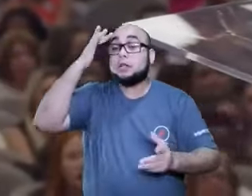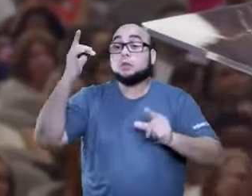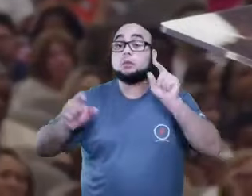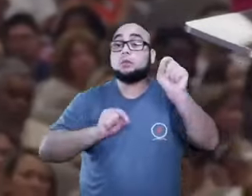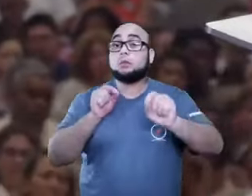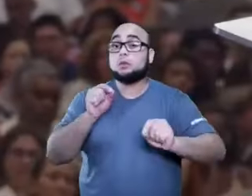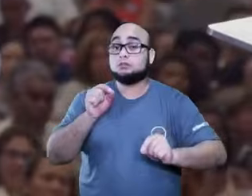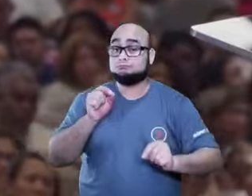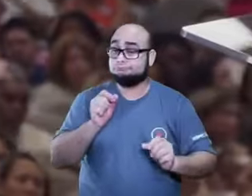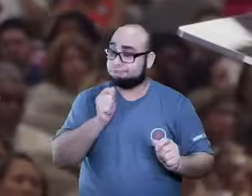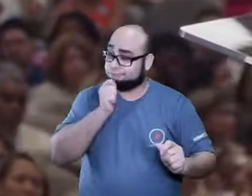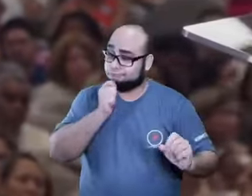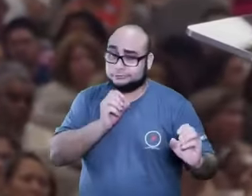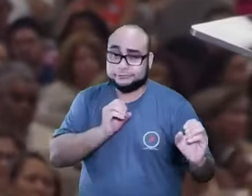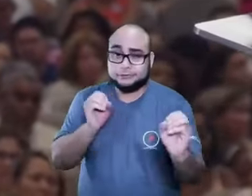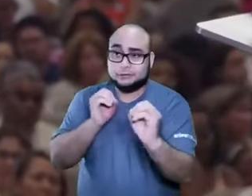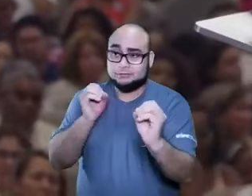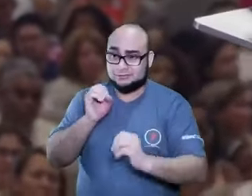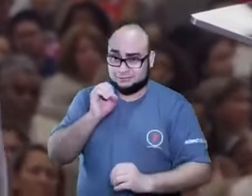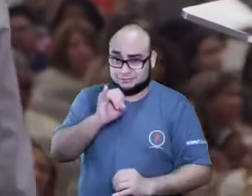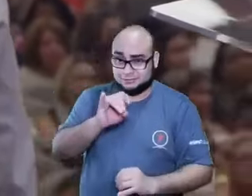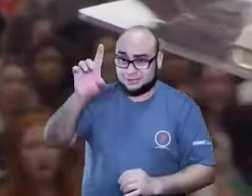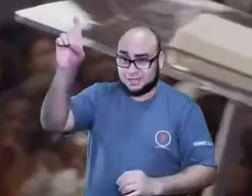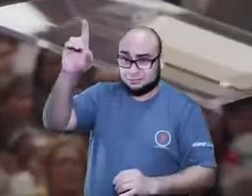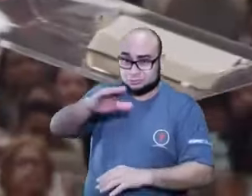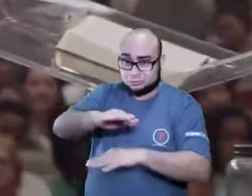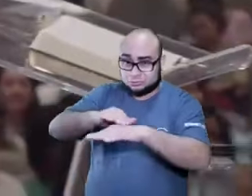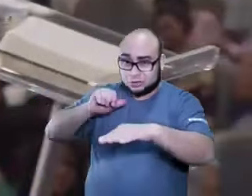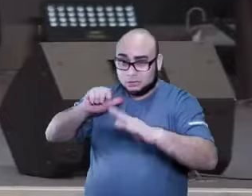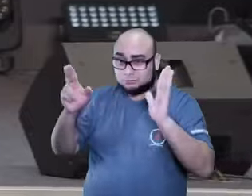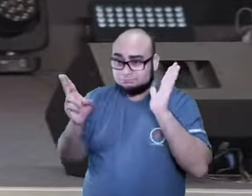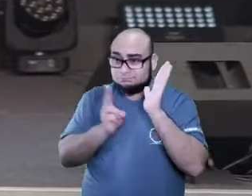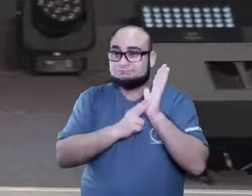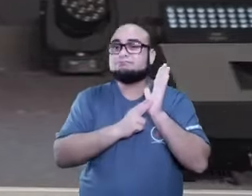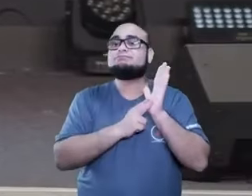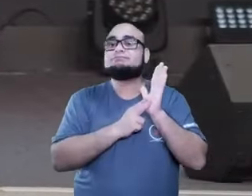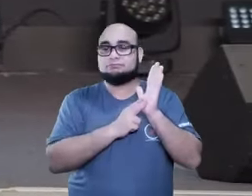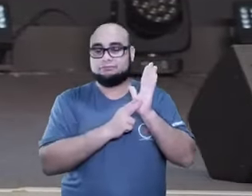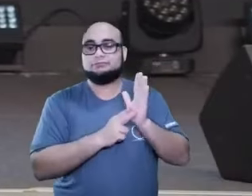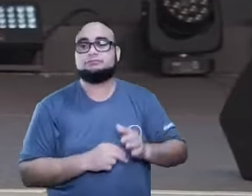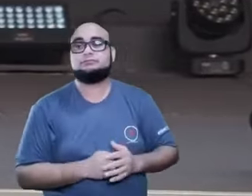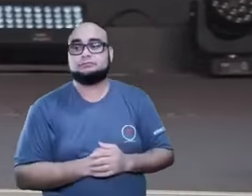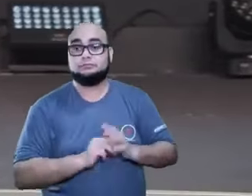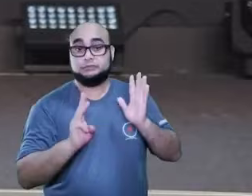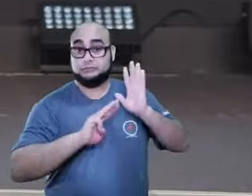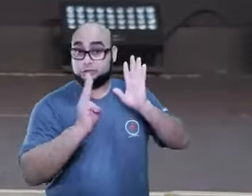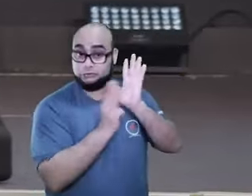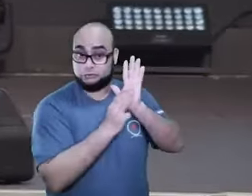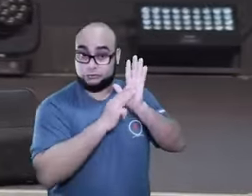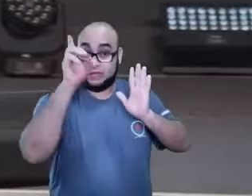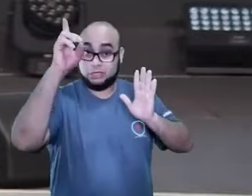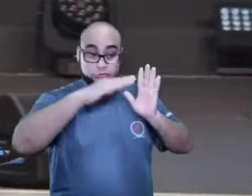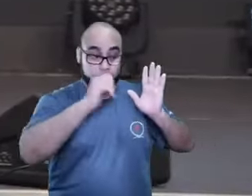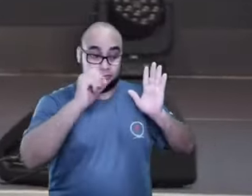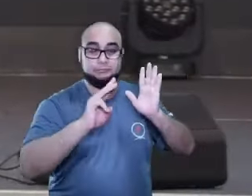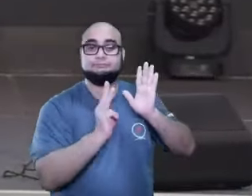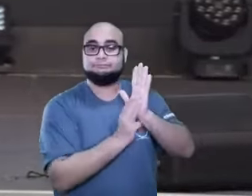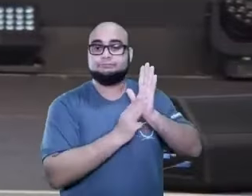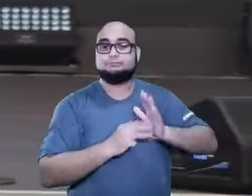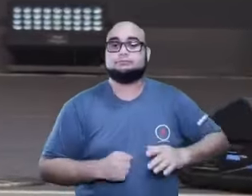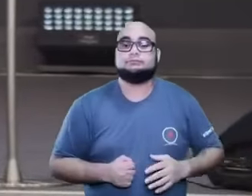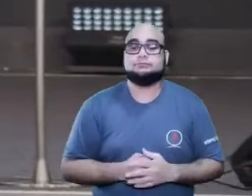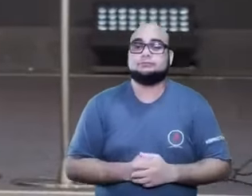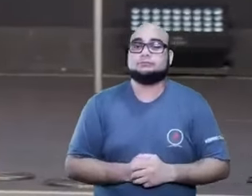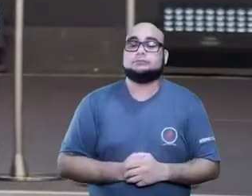deveria decifrar. Ninguém decifra nada. E agora? E agora? Até que